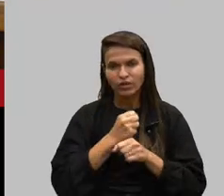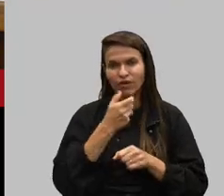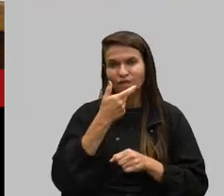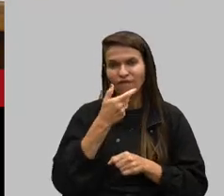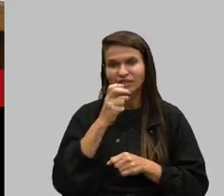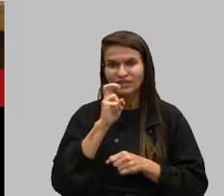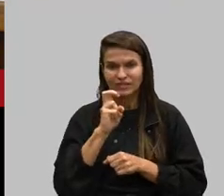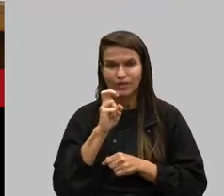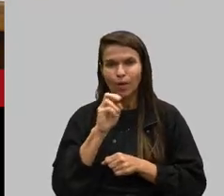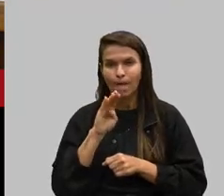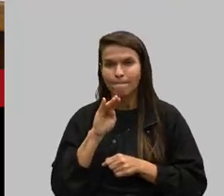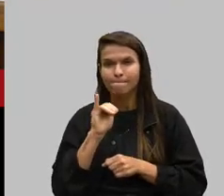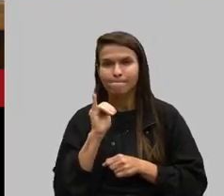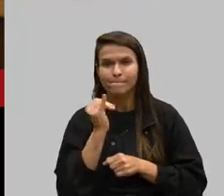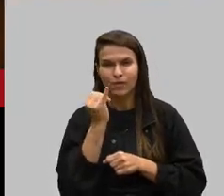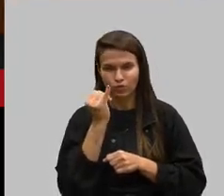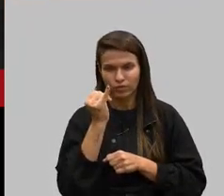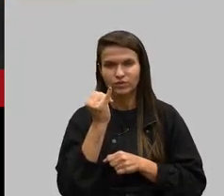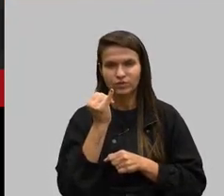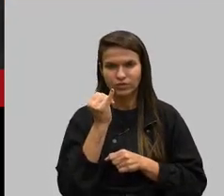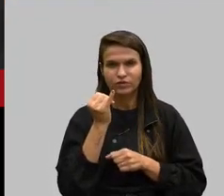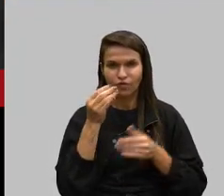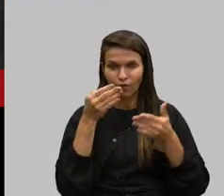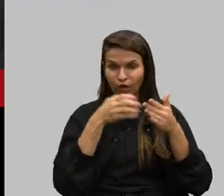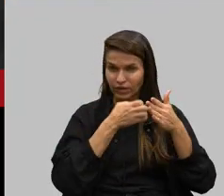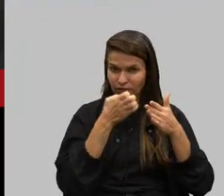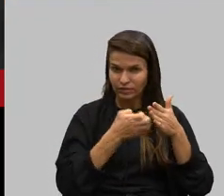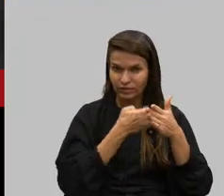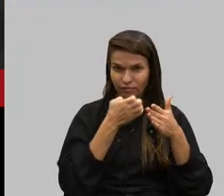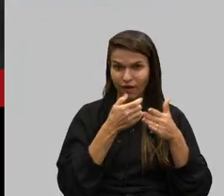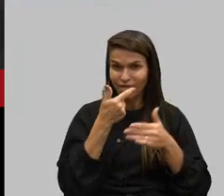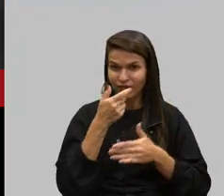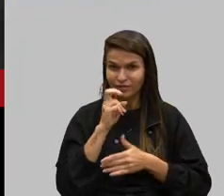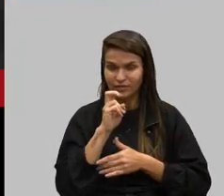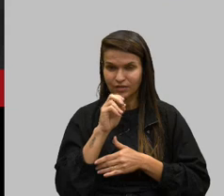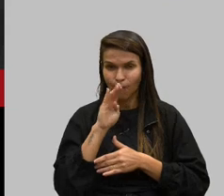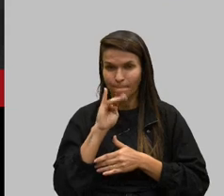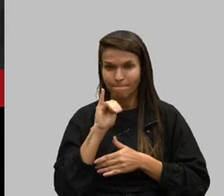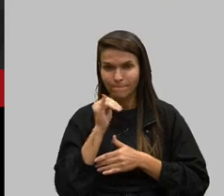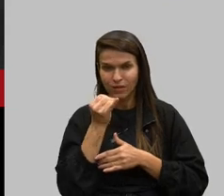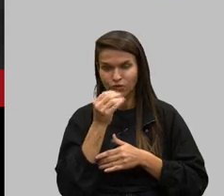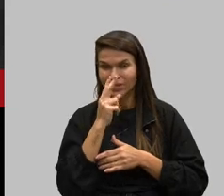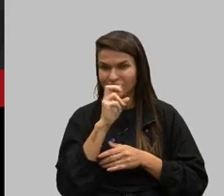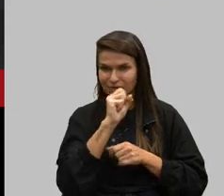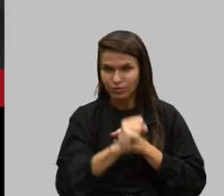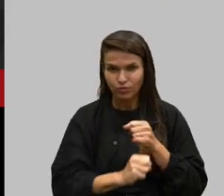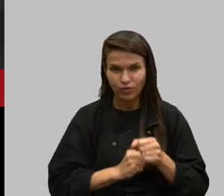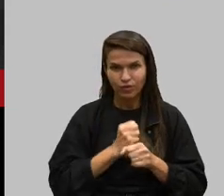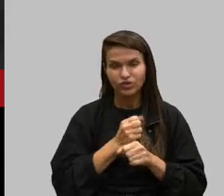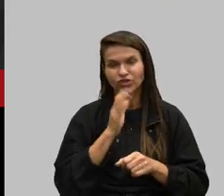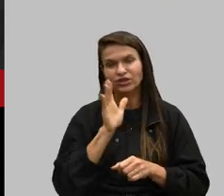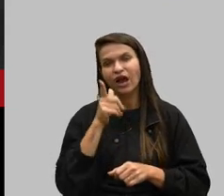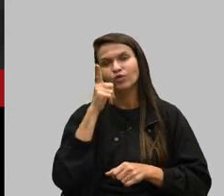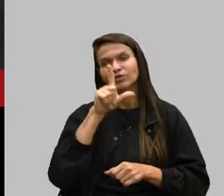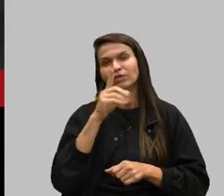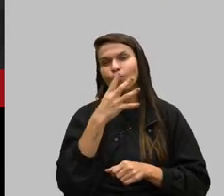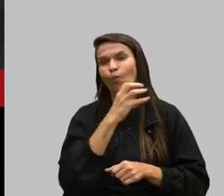bilhões de reais da iniciativa privada 25 bilhões em 5 anos nós já atraímos